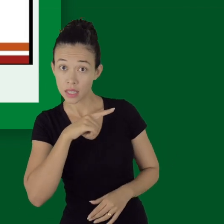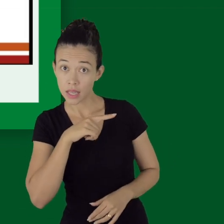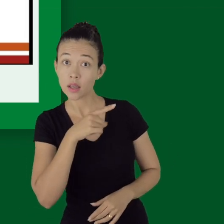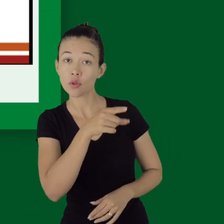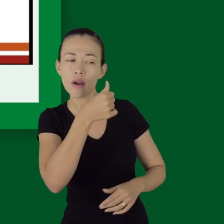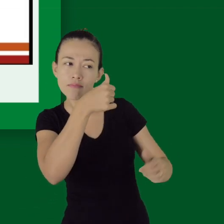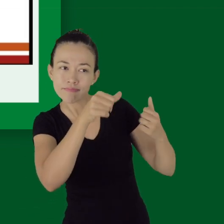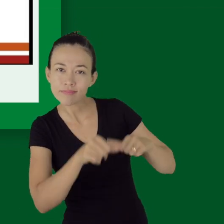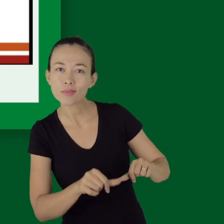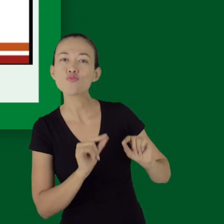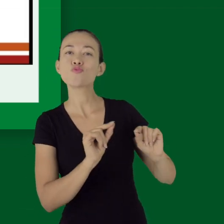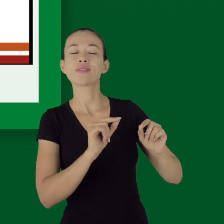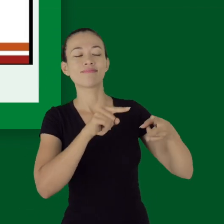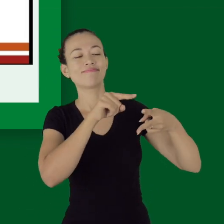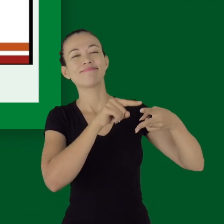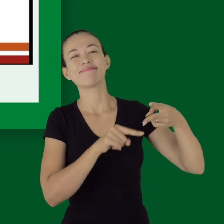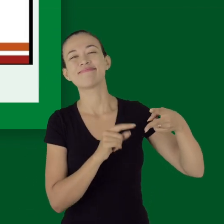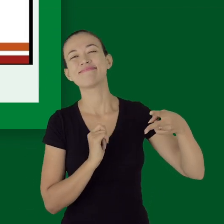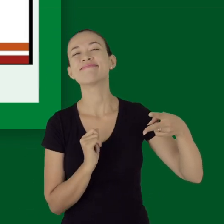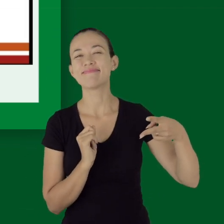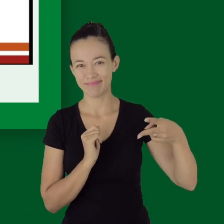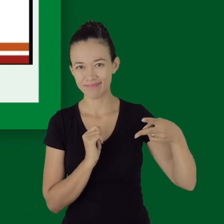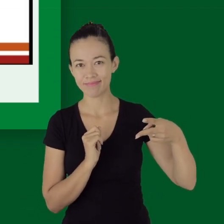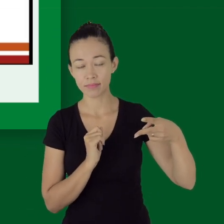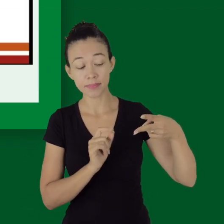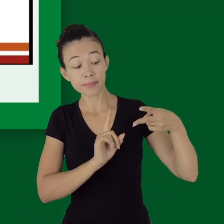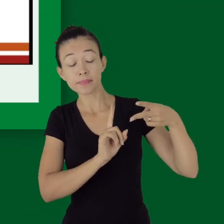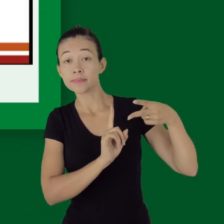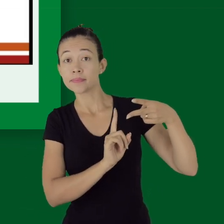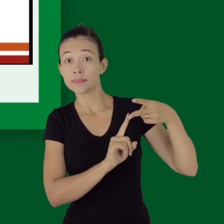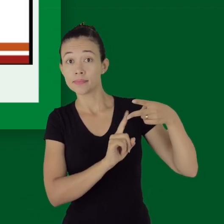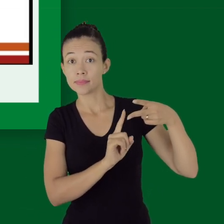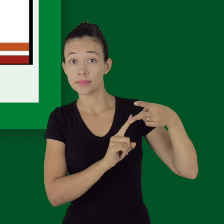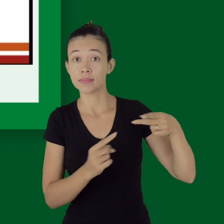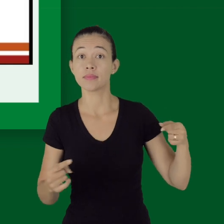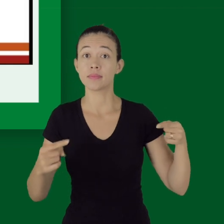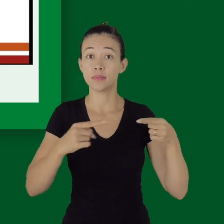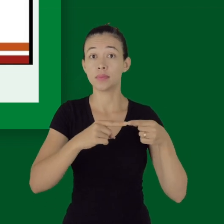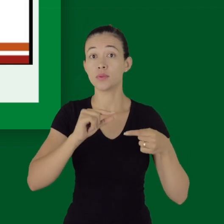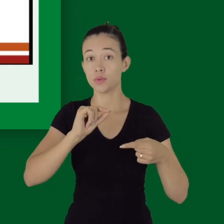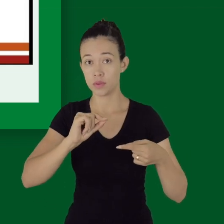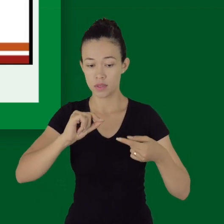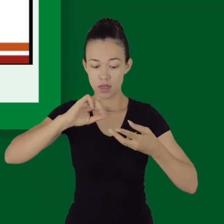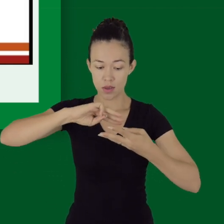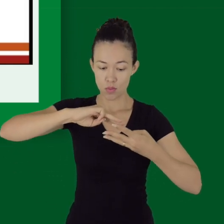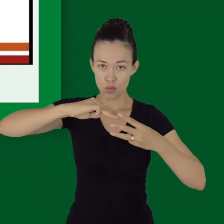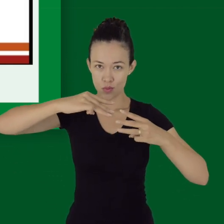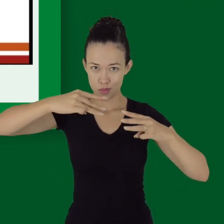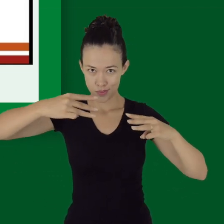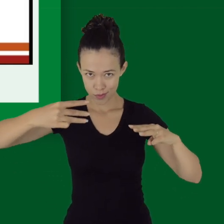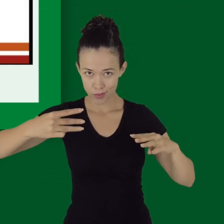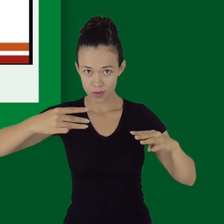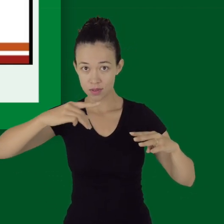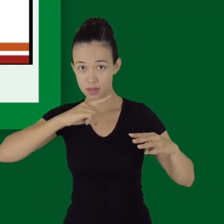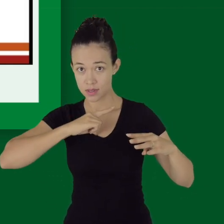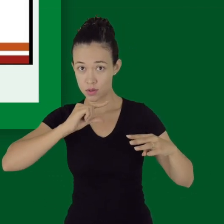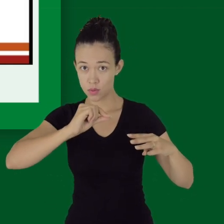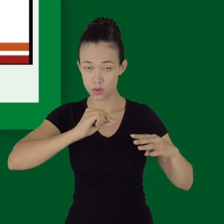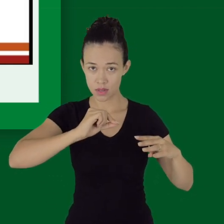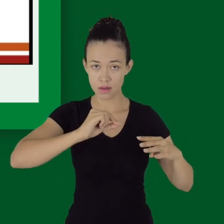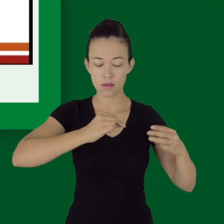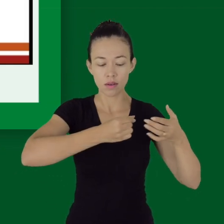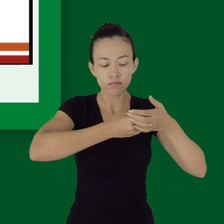que nós estamos avaliando ali? Os dermátomos e os seus miótomos. Então, os miótomos, que são as